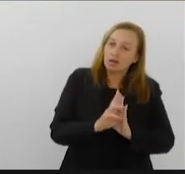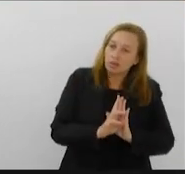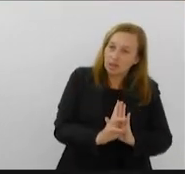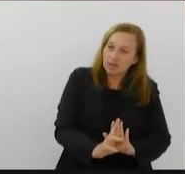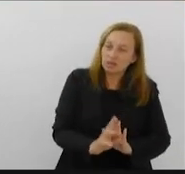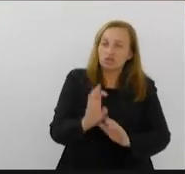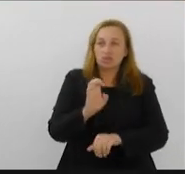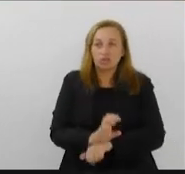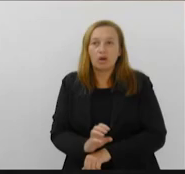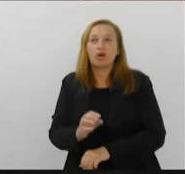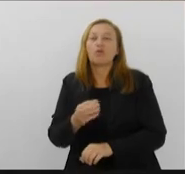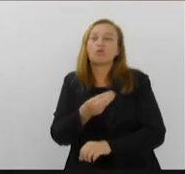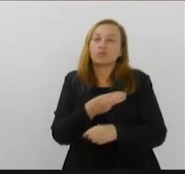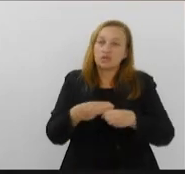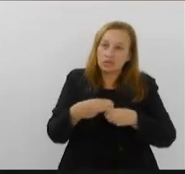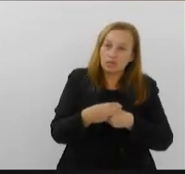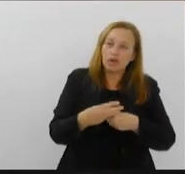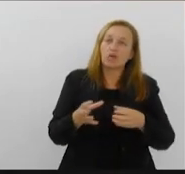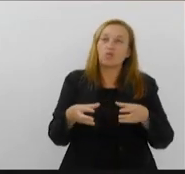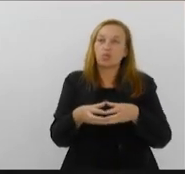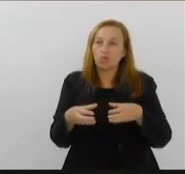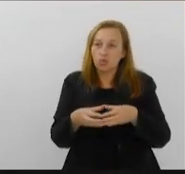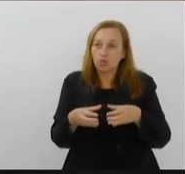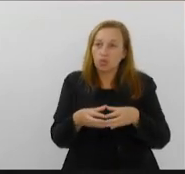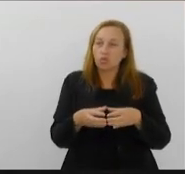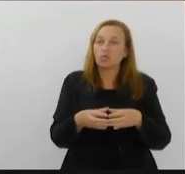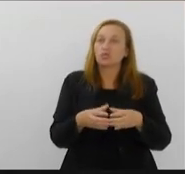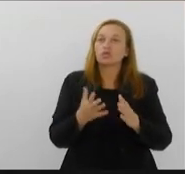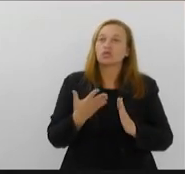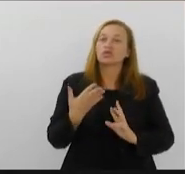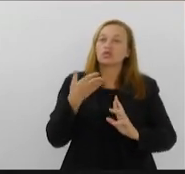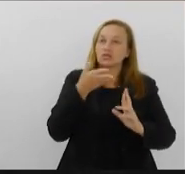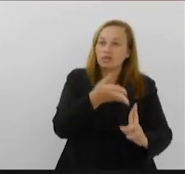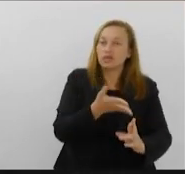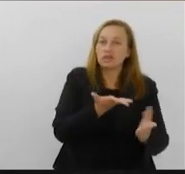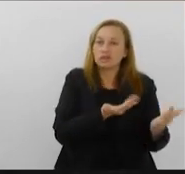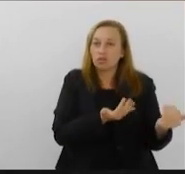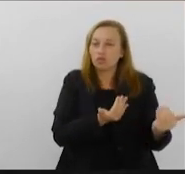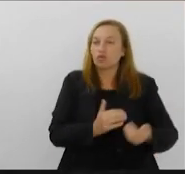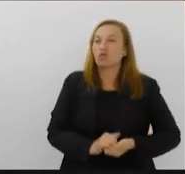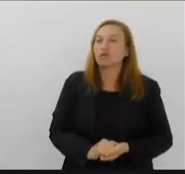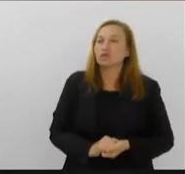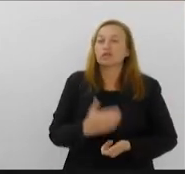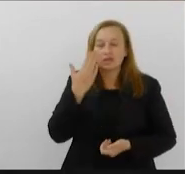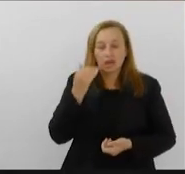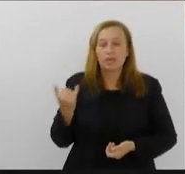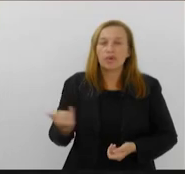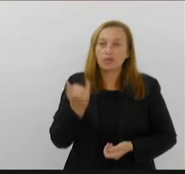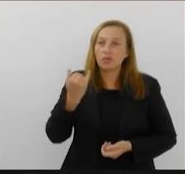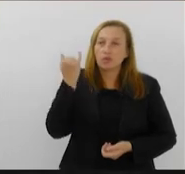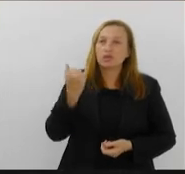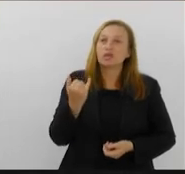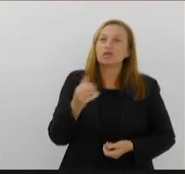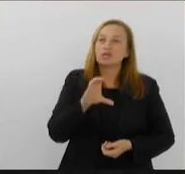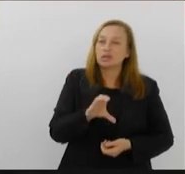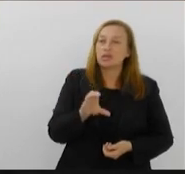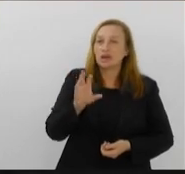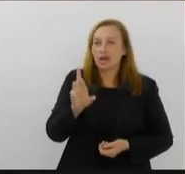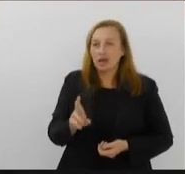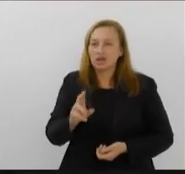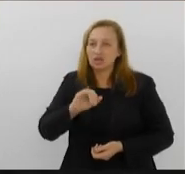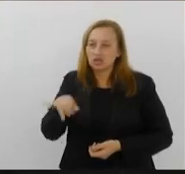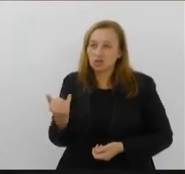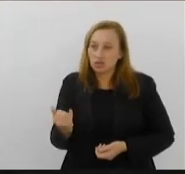quanto os equipamentos de juventude. Tem essa turma do Centro de Referência de Juventude. A gente sabe a importância dos CRJs. Pelo